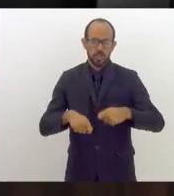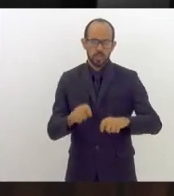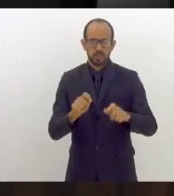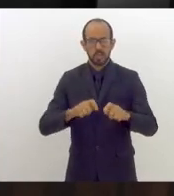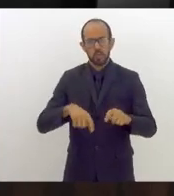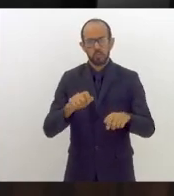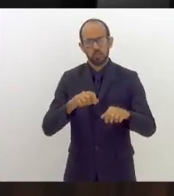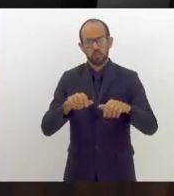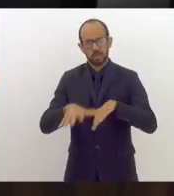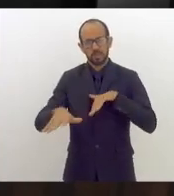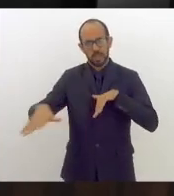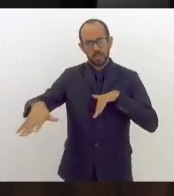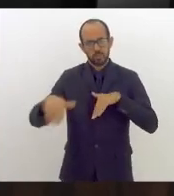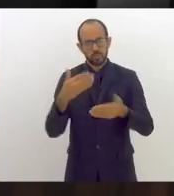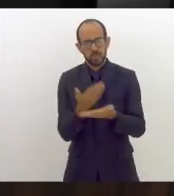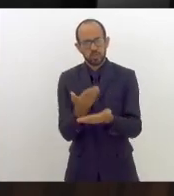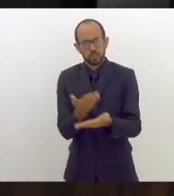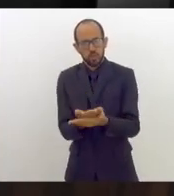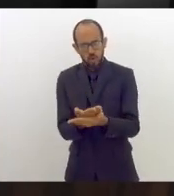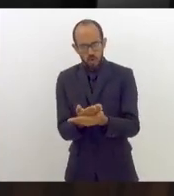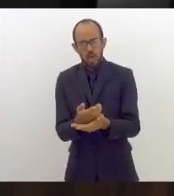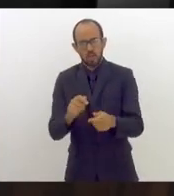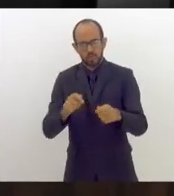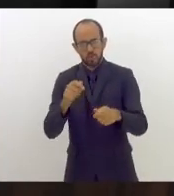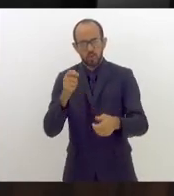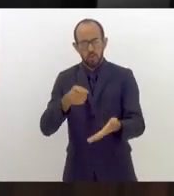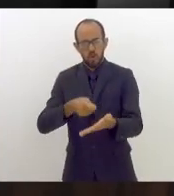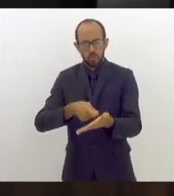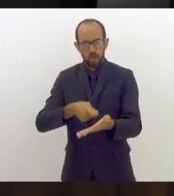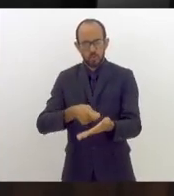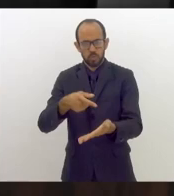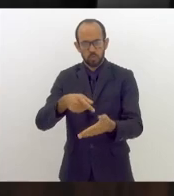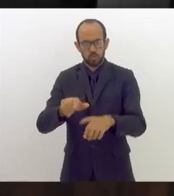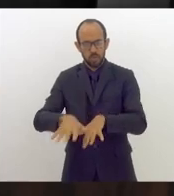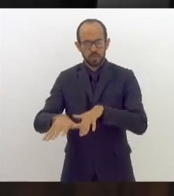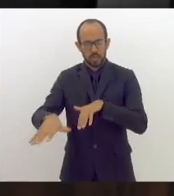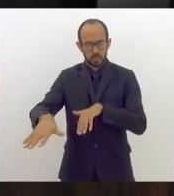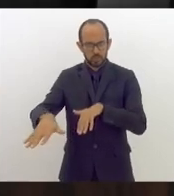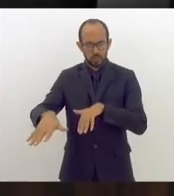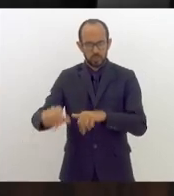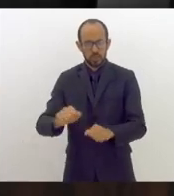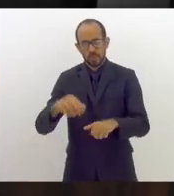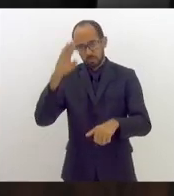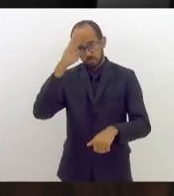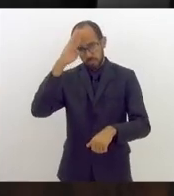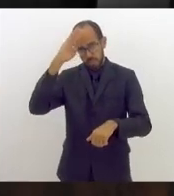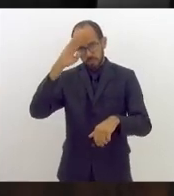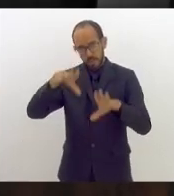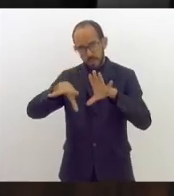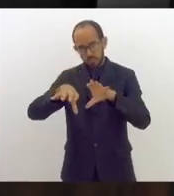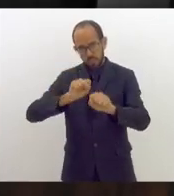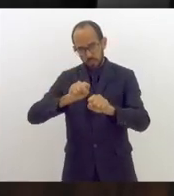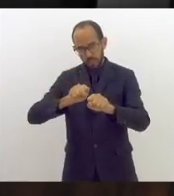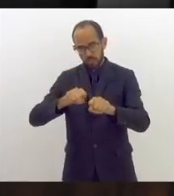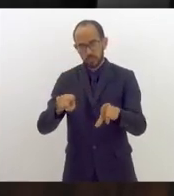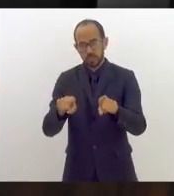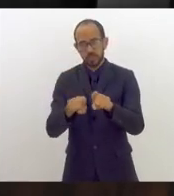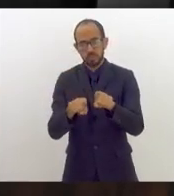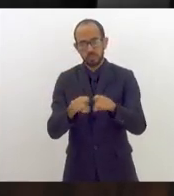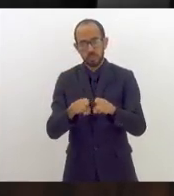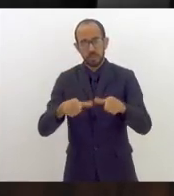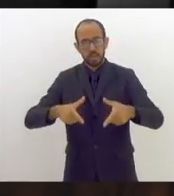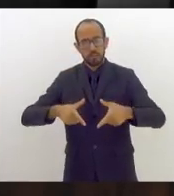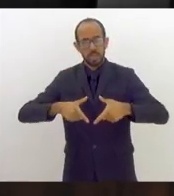na escola de comando estado maior do exército das principais comendas recebidas destacam-se a medalha